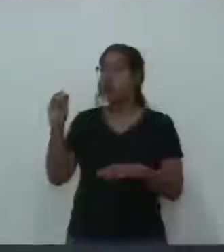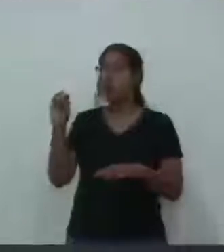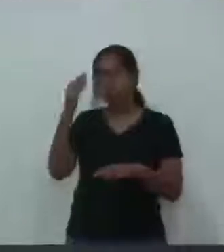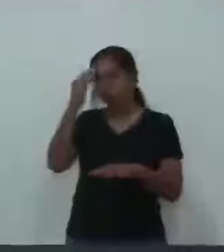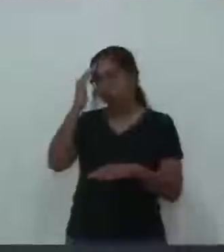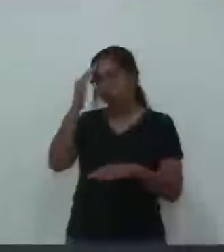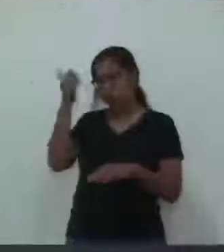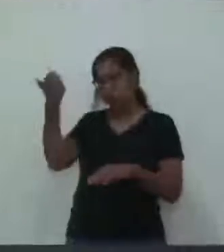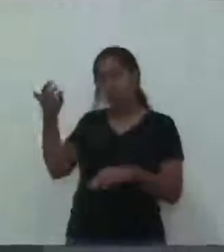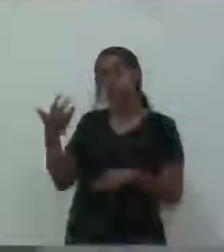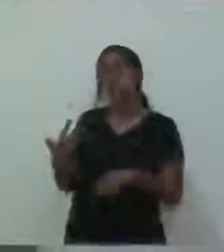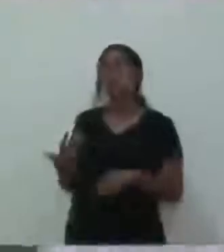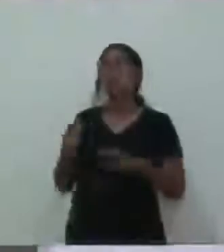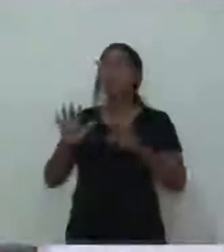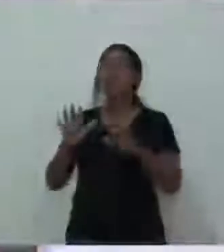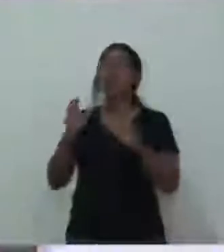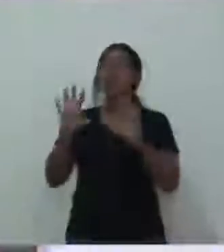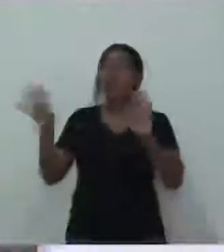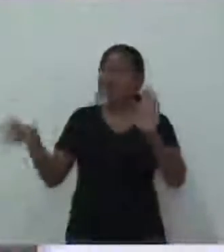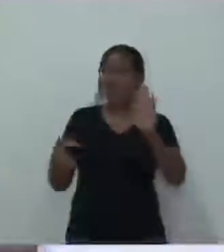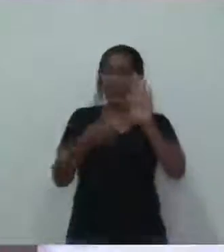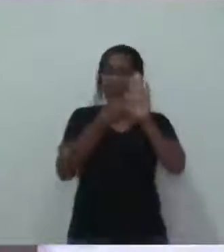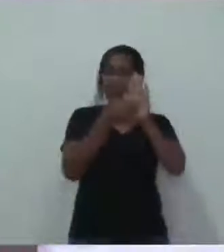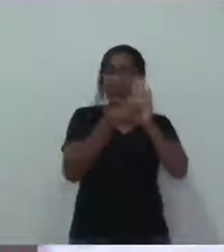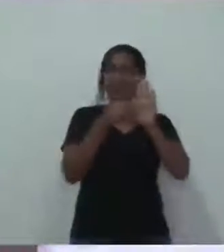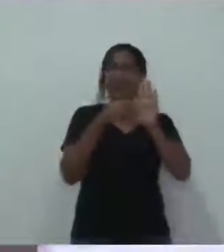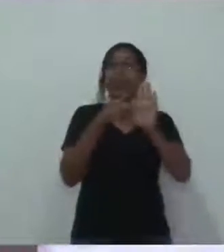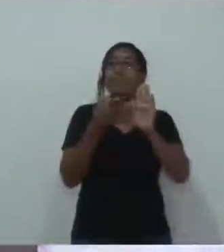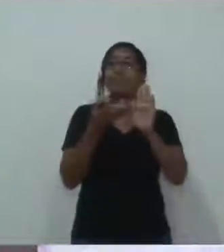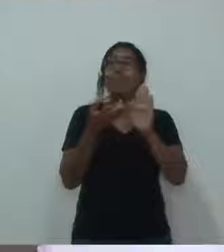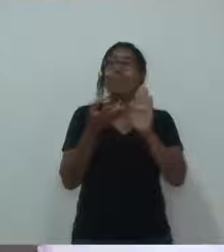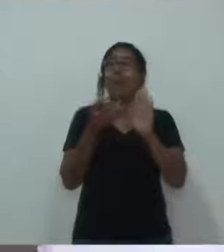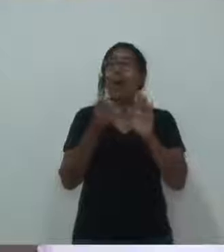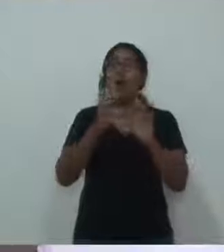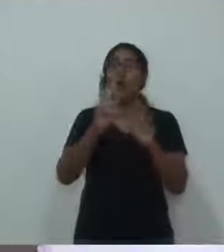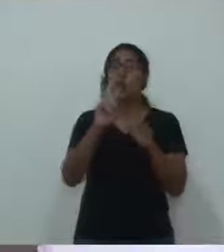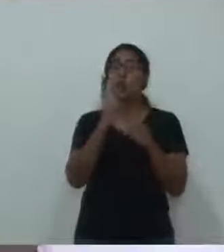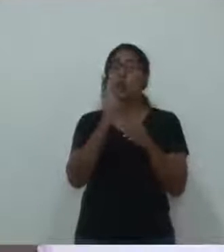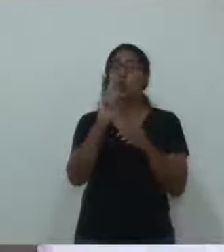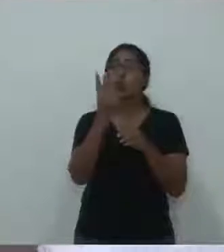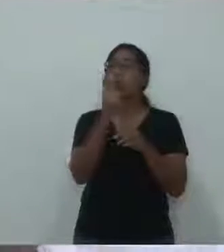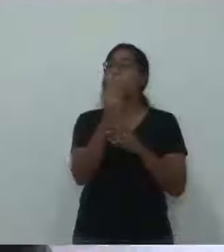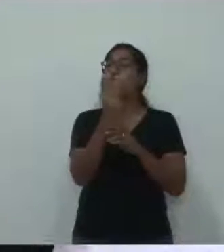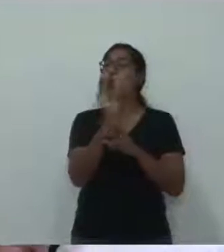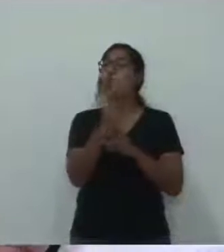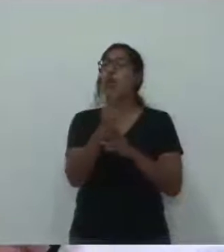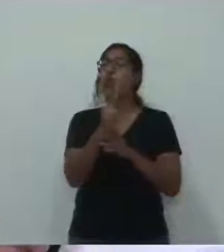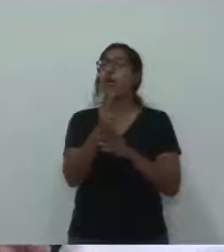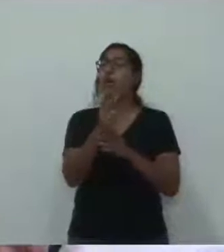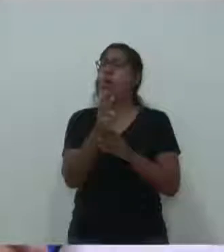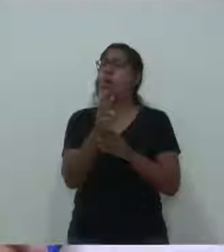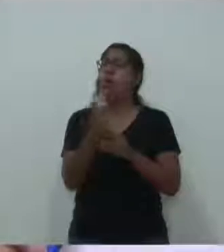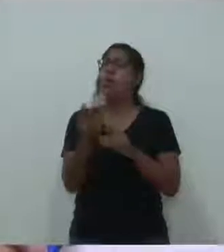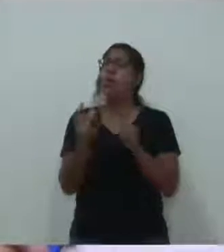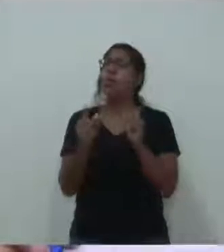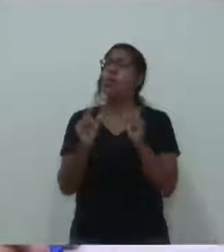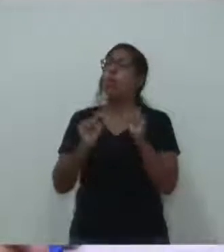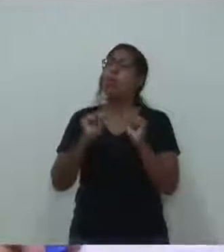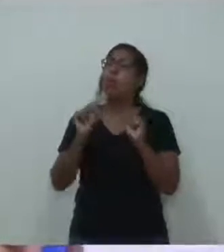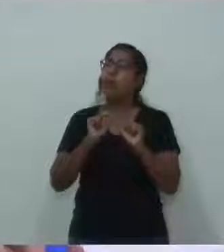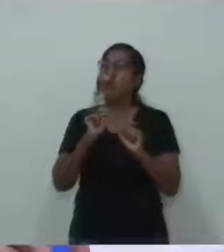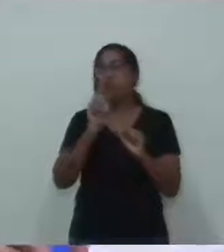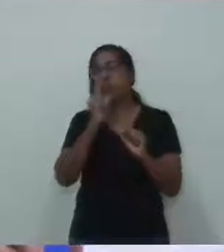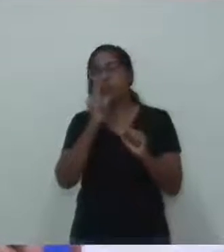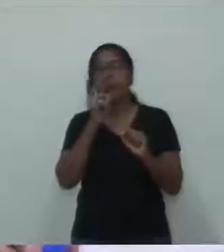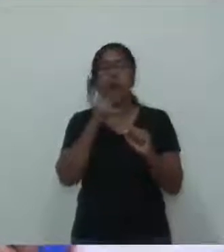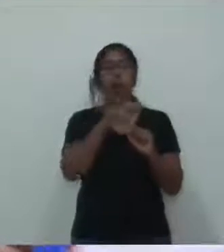vocês apresentaram, ela causa uma dubiedade, no meu ponto de vista. Até porque os